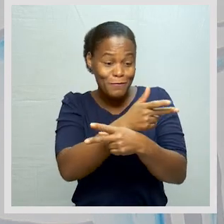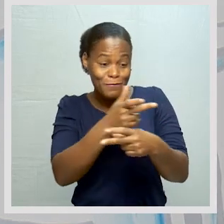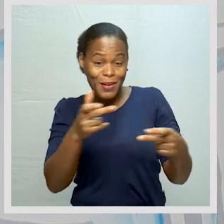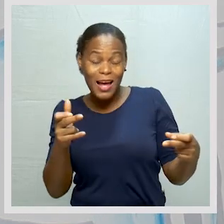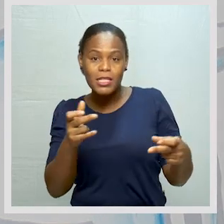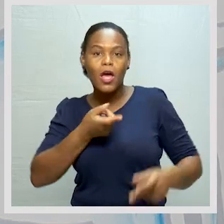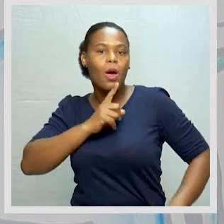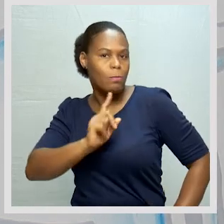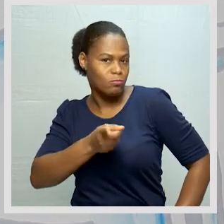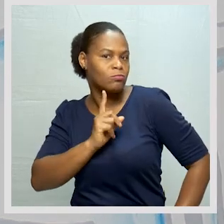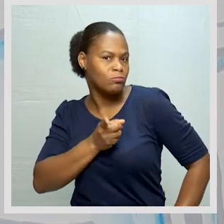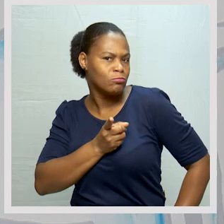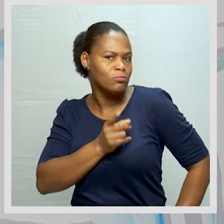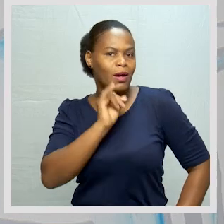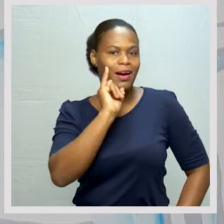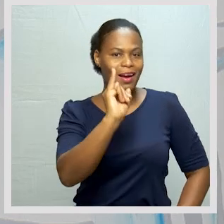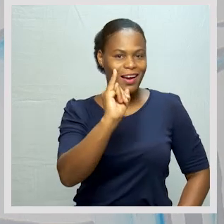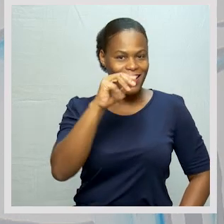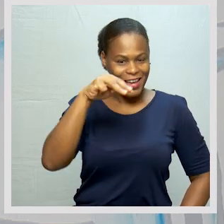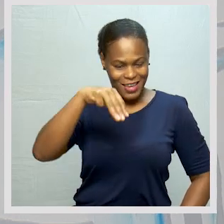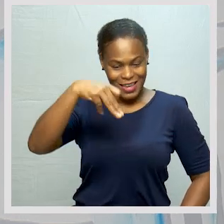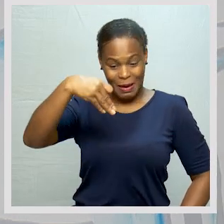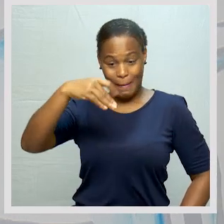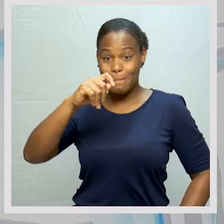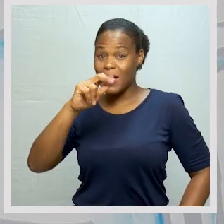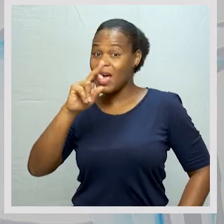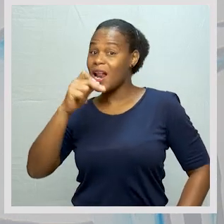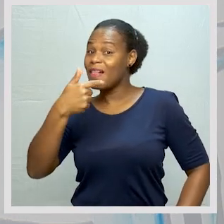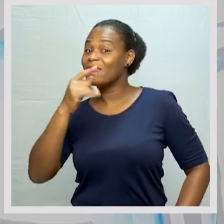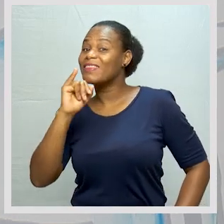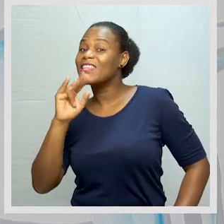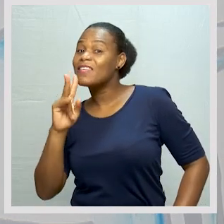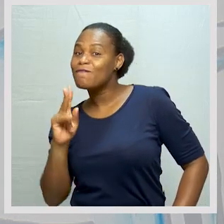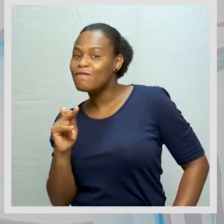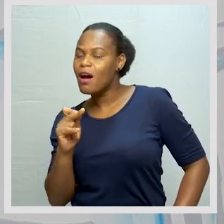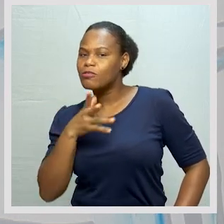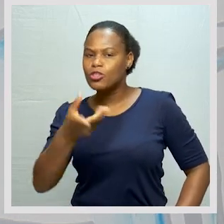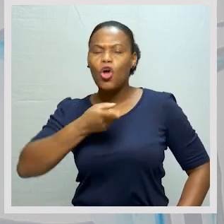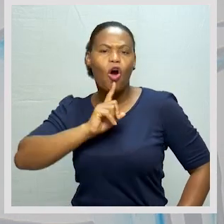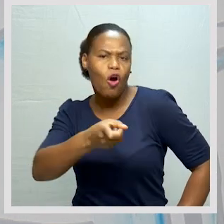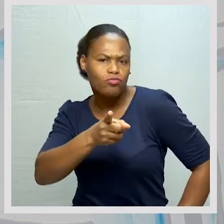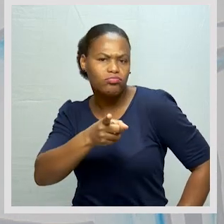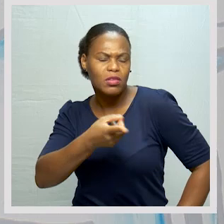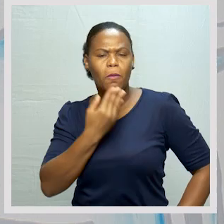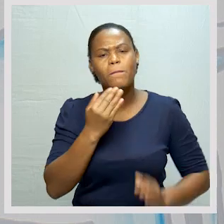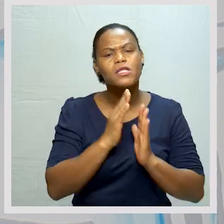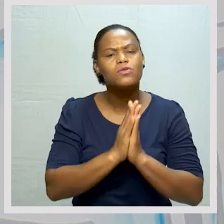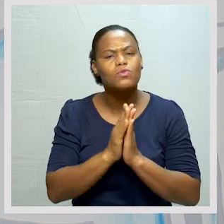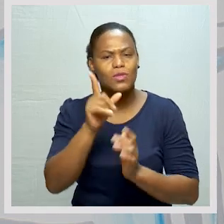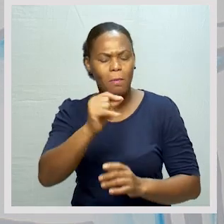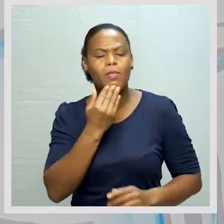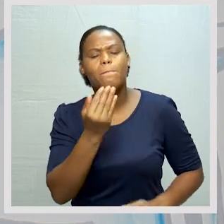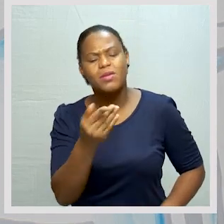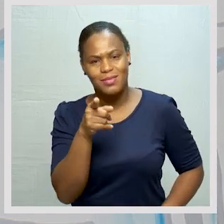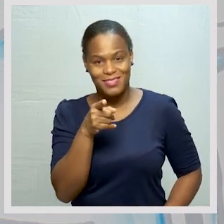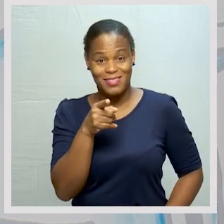Boa! Frase imperativa. Vimos que é a frase que exprime, que dá uma ordem, um desejo, faz um pedido.